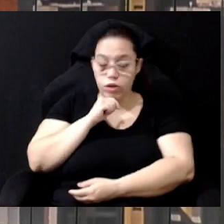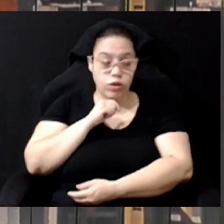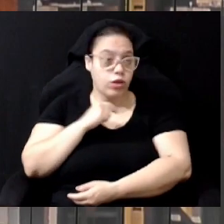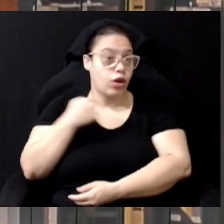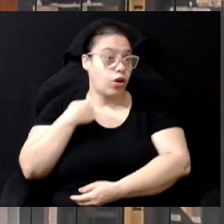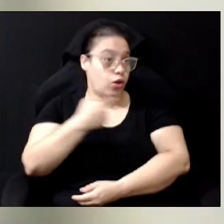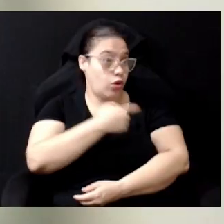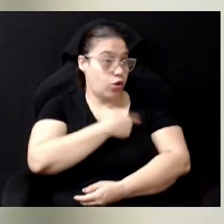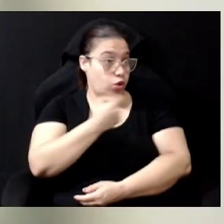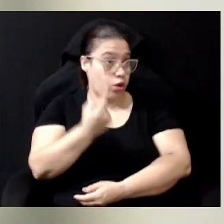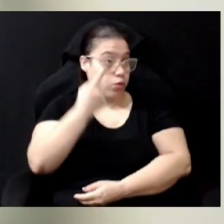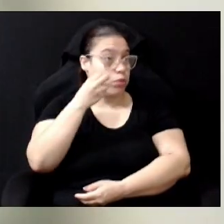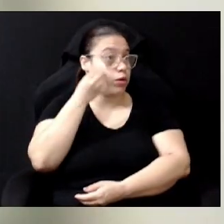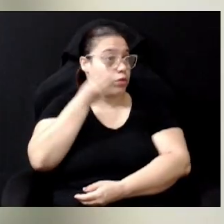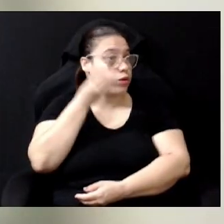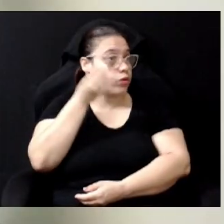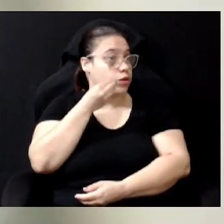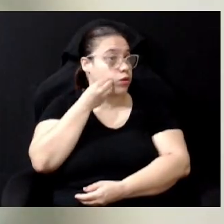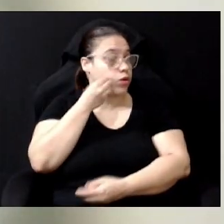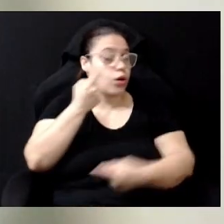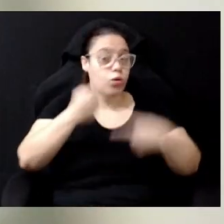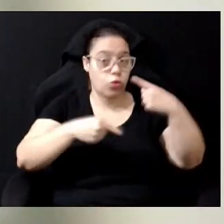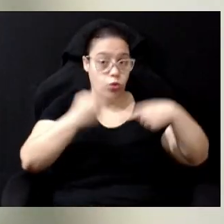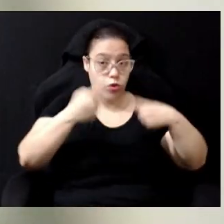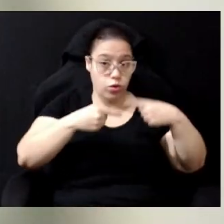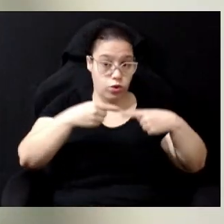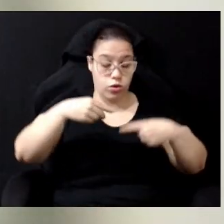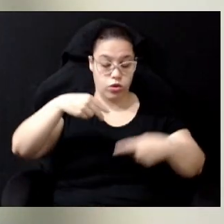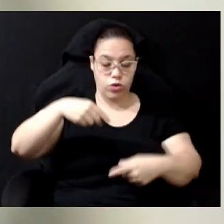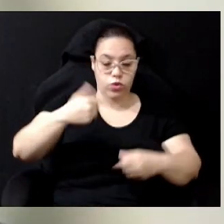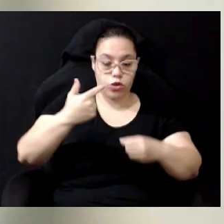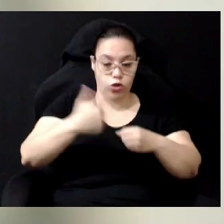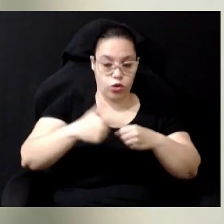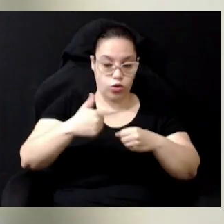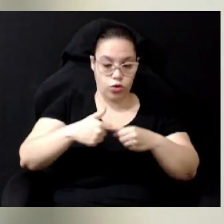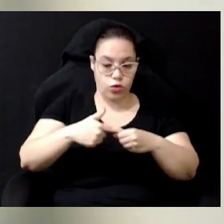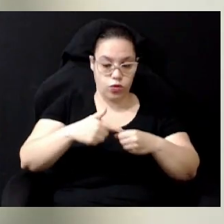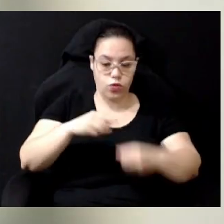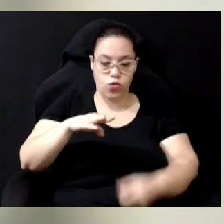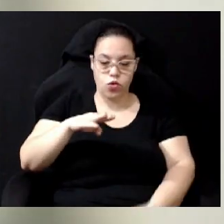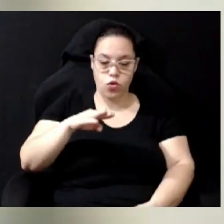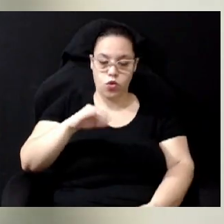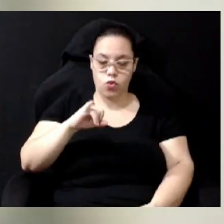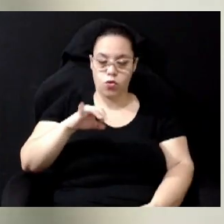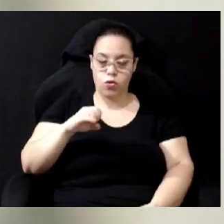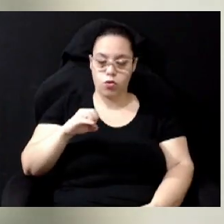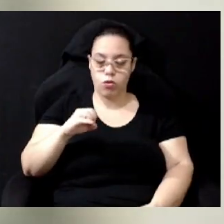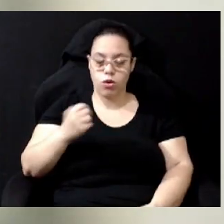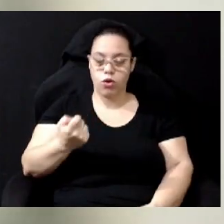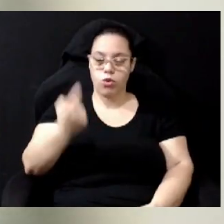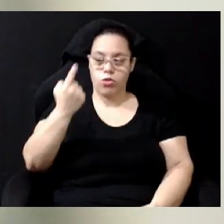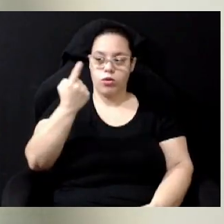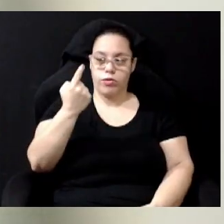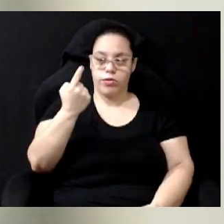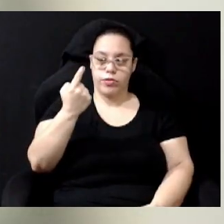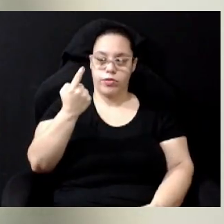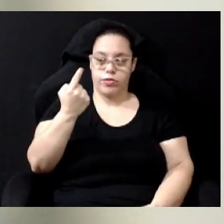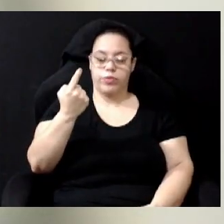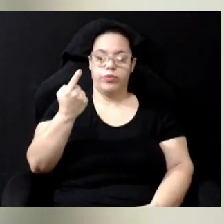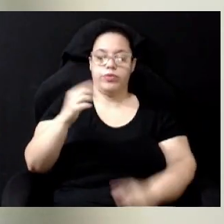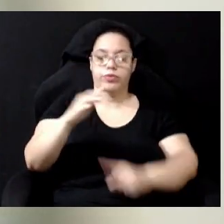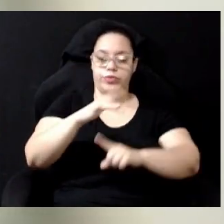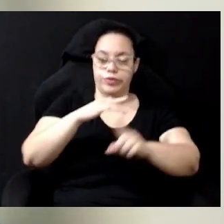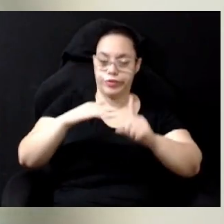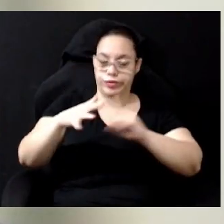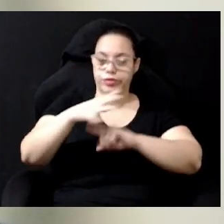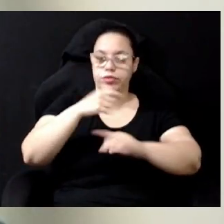Então, a nossa primeira experiência foi com a Política Nacional de Biocombustíveis. E hoje ele é o primeiro ativo, né, um ativo